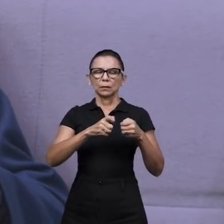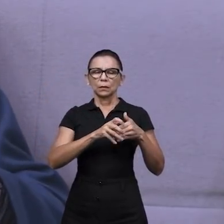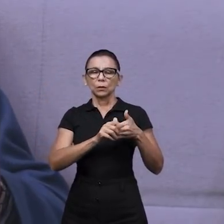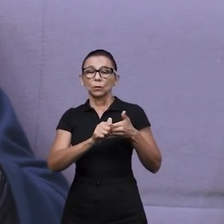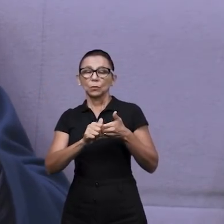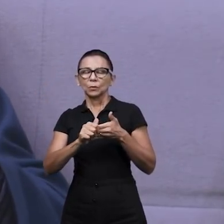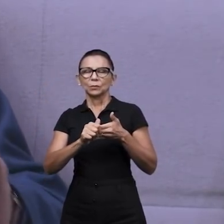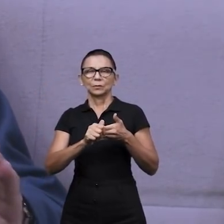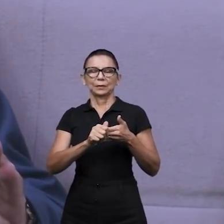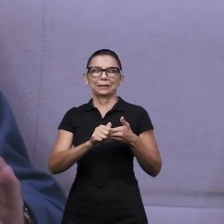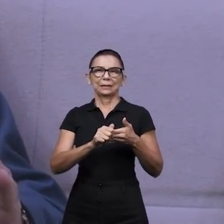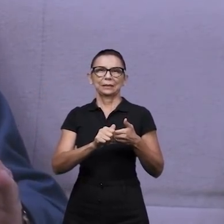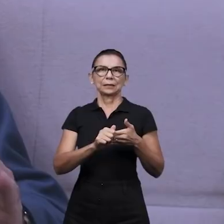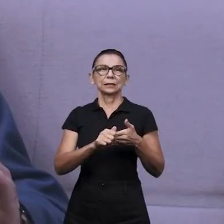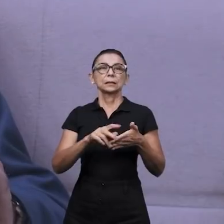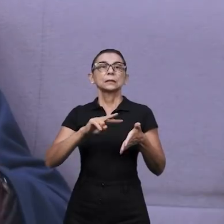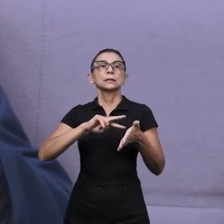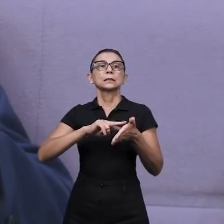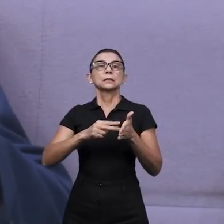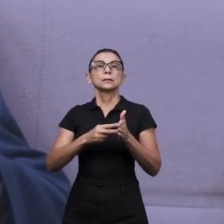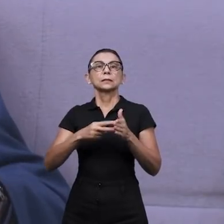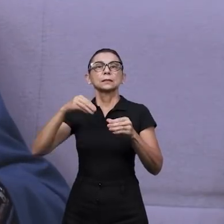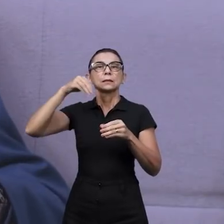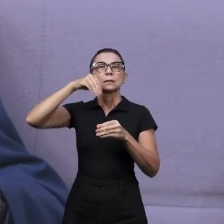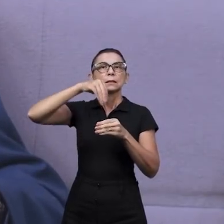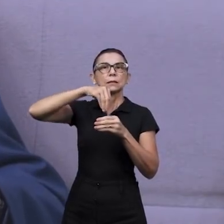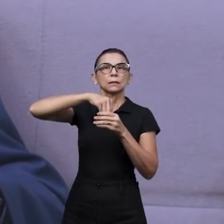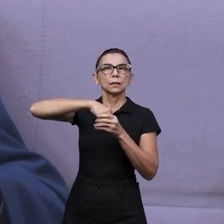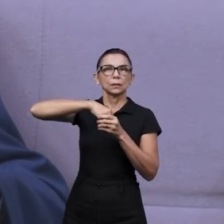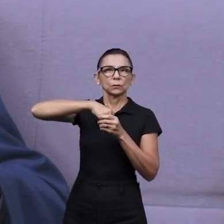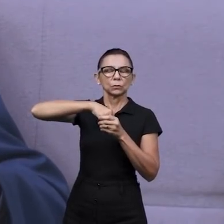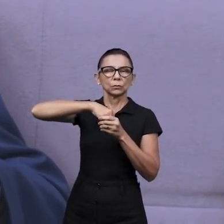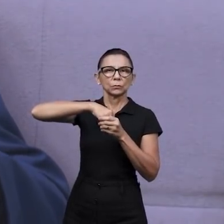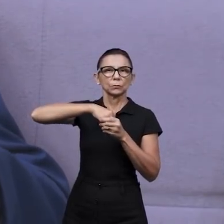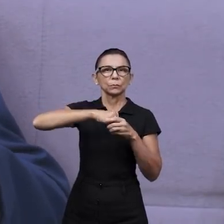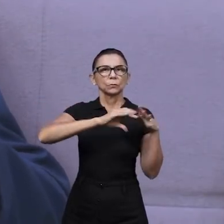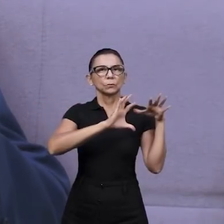significa estar dentro do contexto